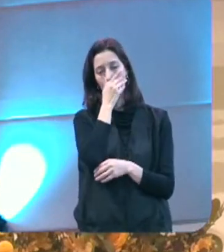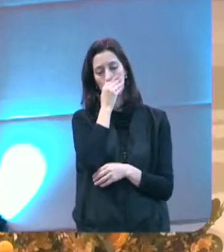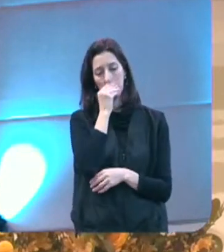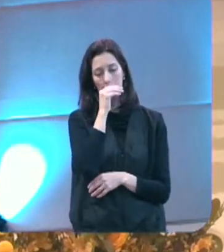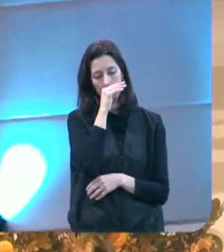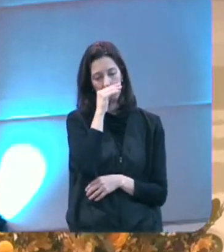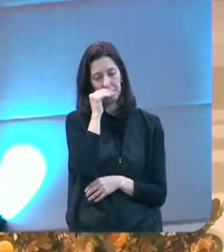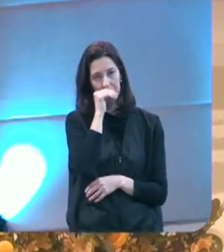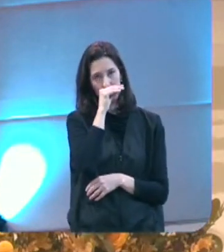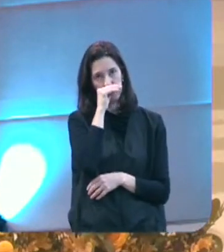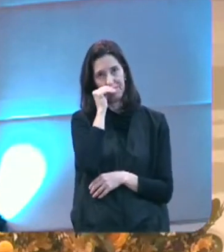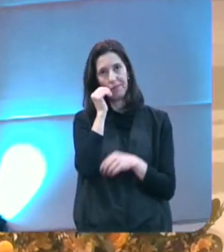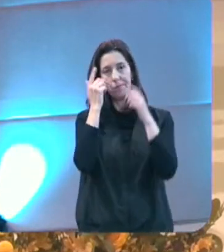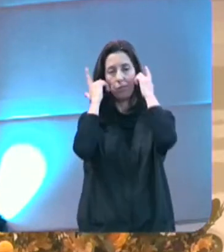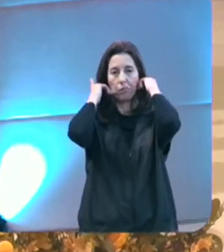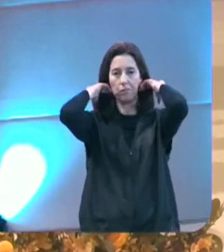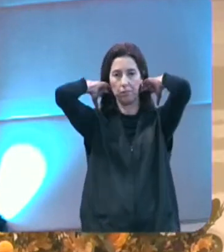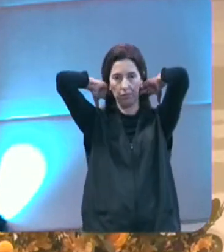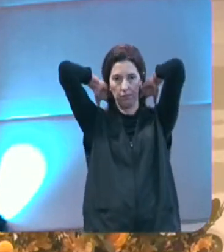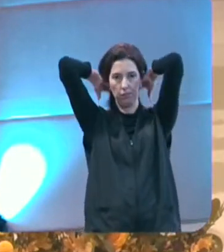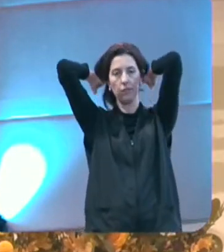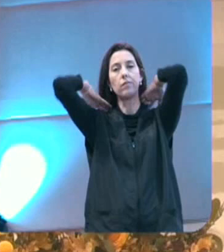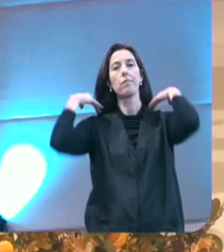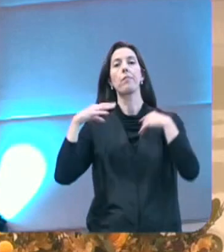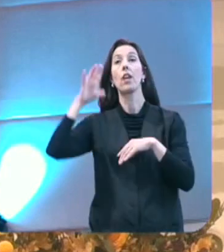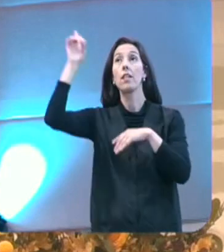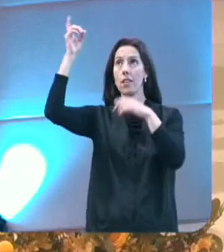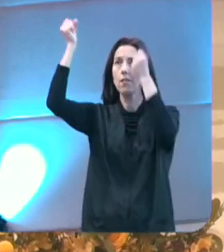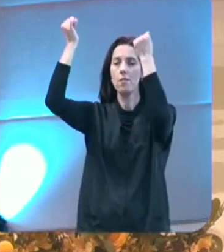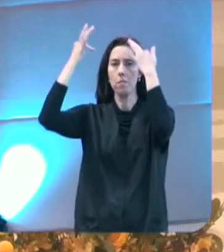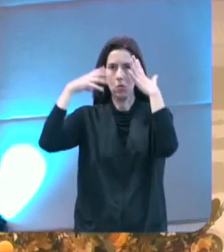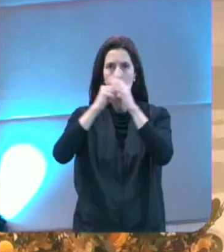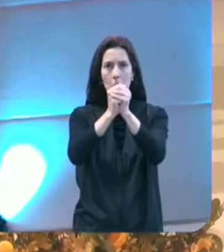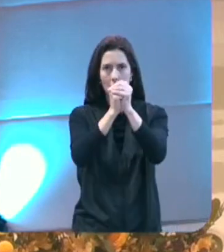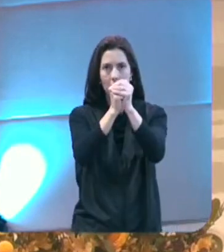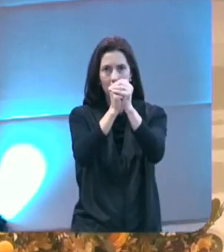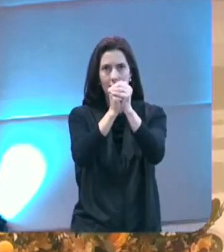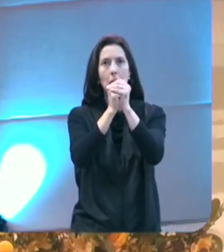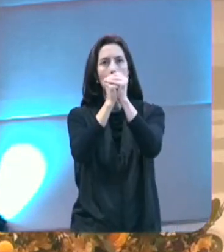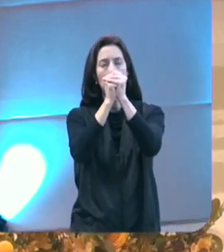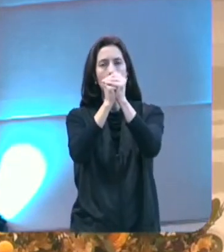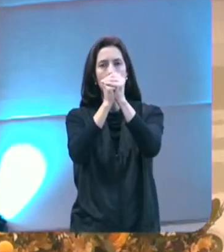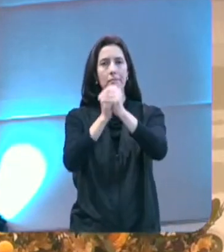Que Deus nos abençoe. Amém?